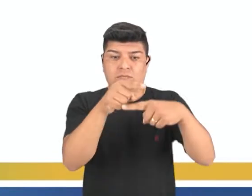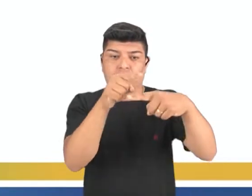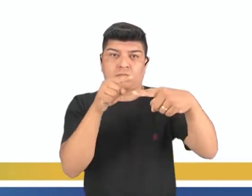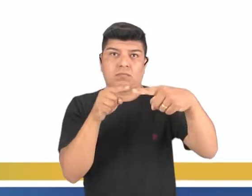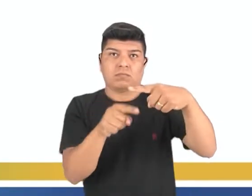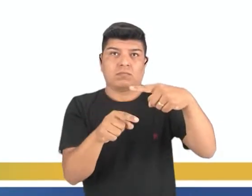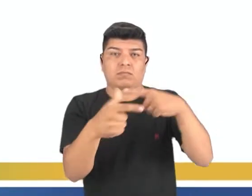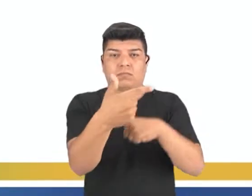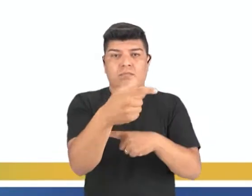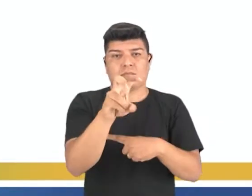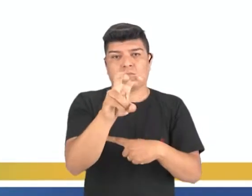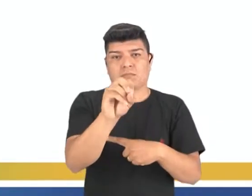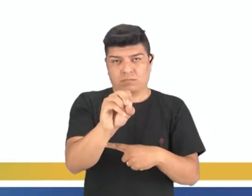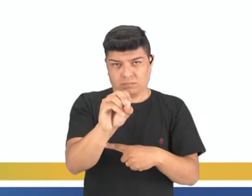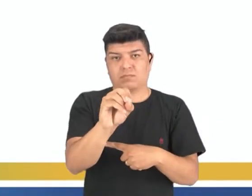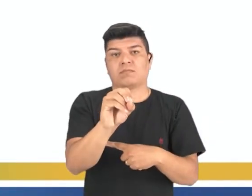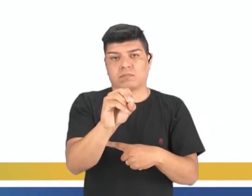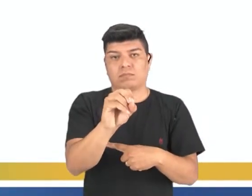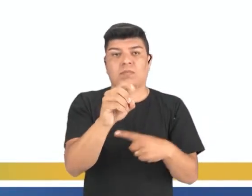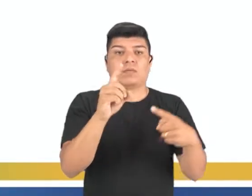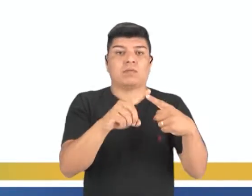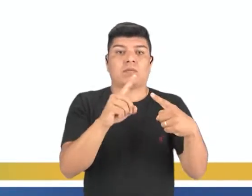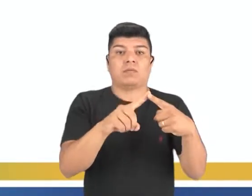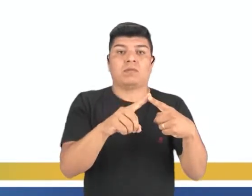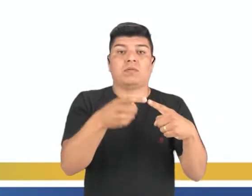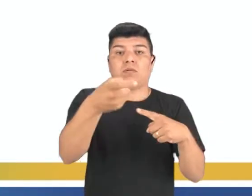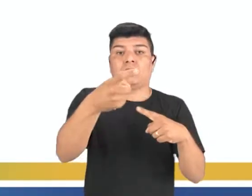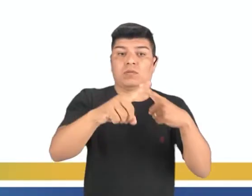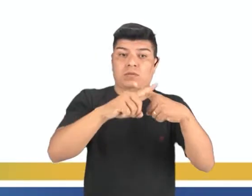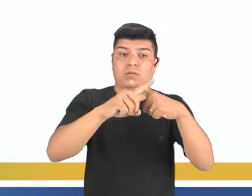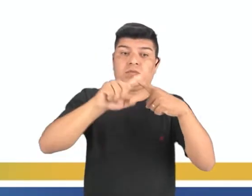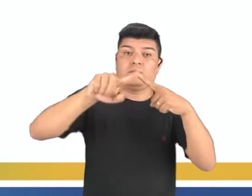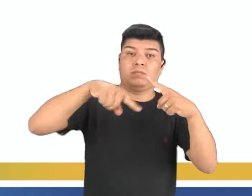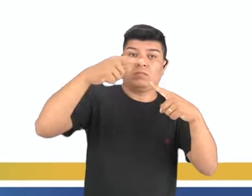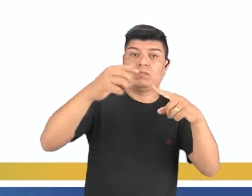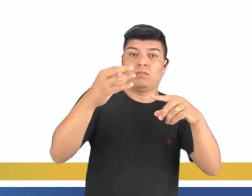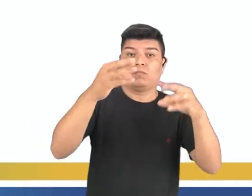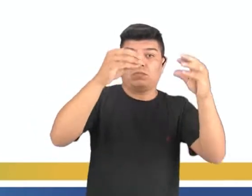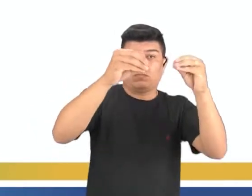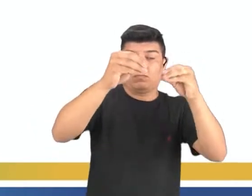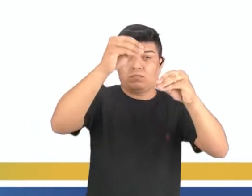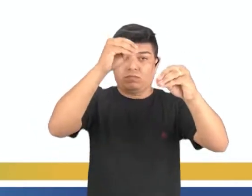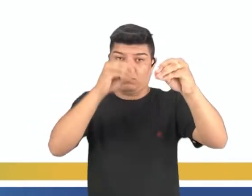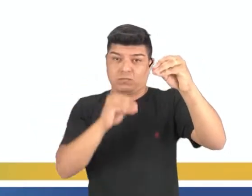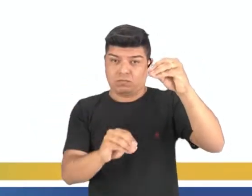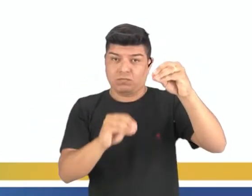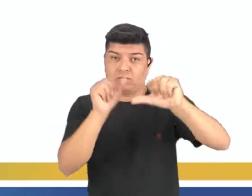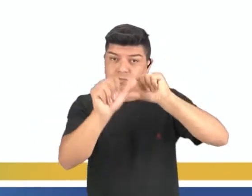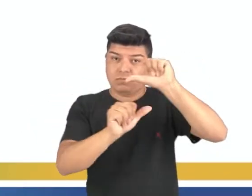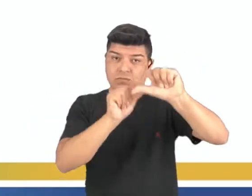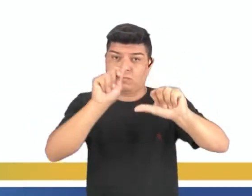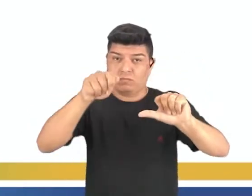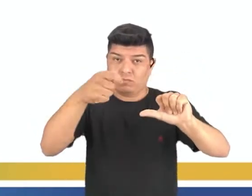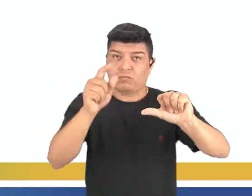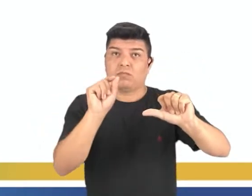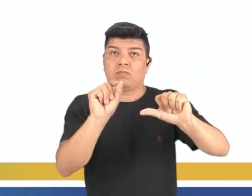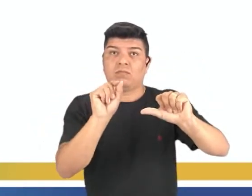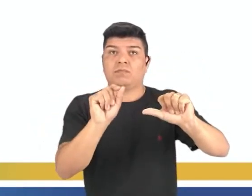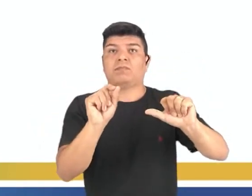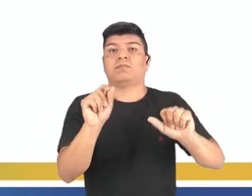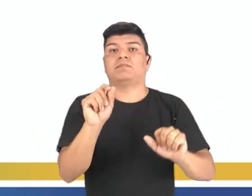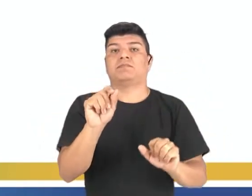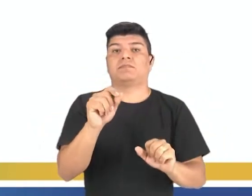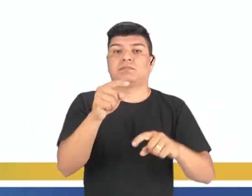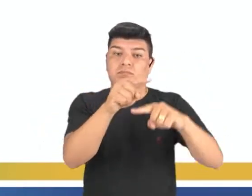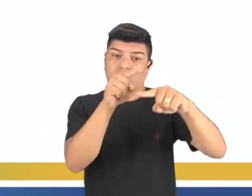que o 250 estava multiplicando, ele passou para o outro lado aí da igualdade com operação inversa, né? Realizando a operação aí